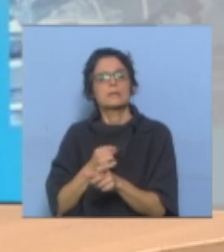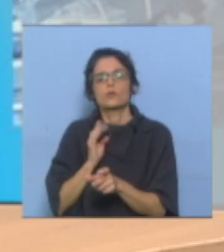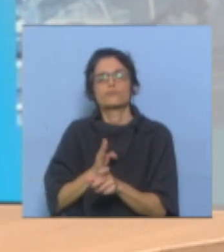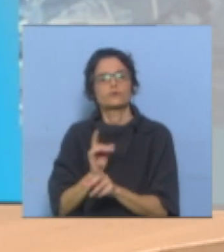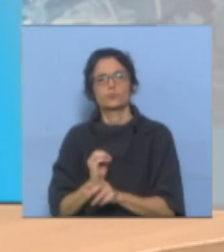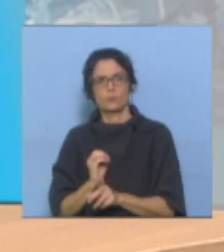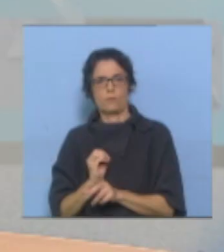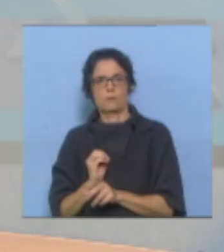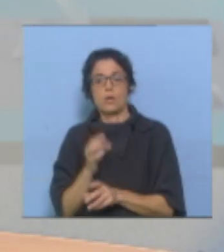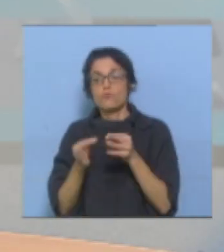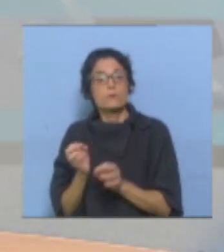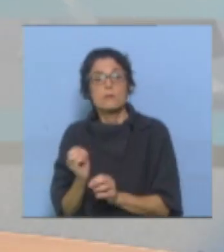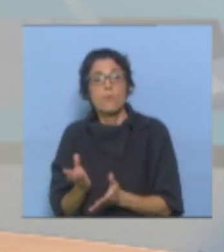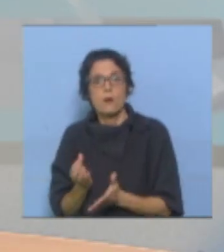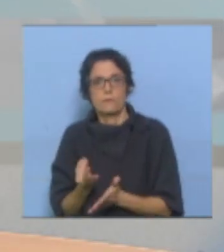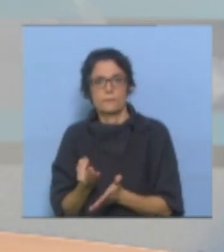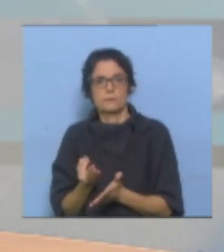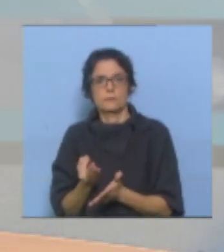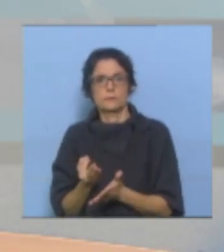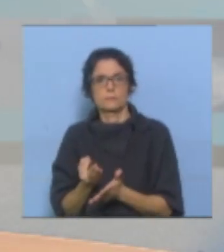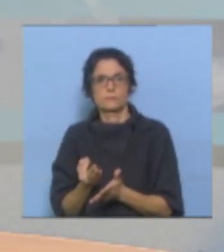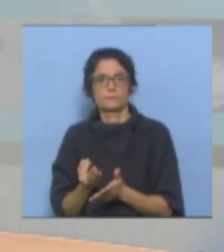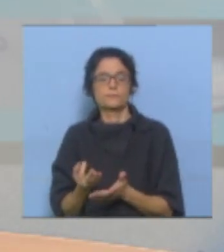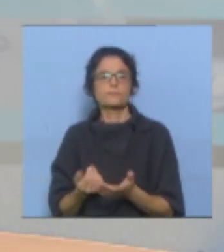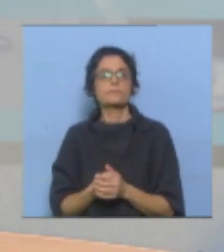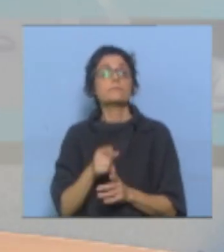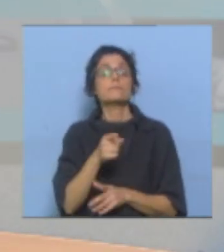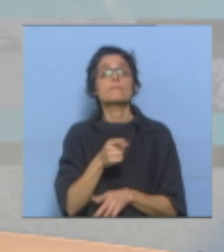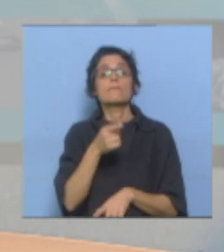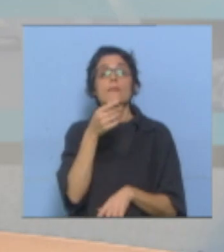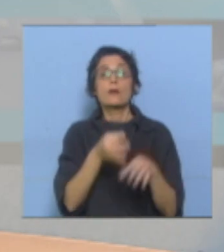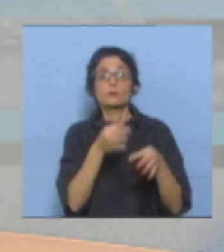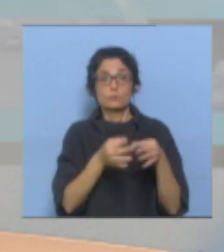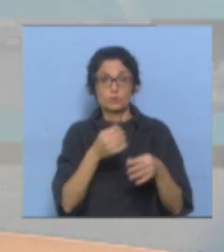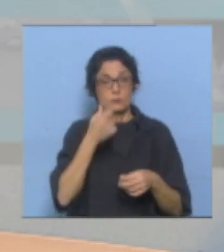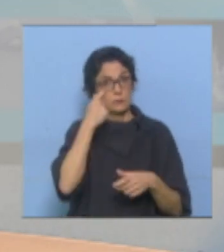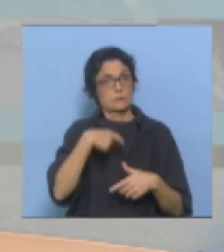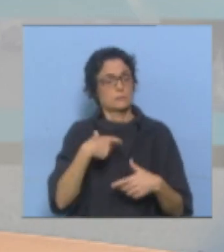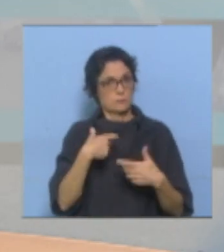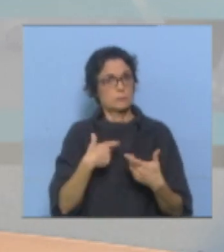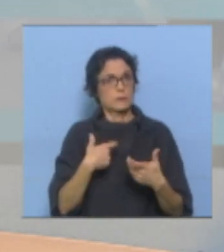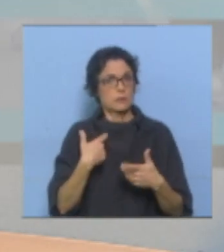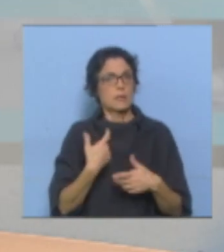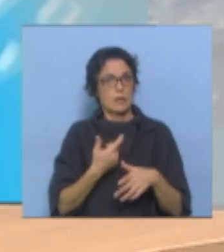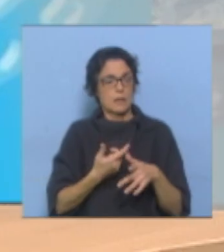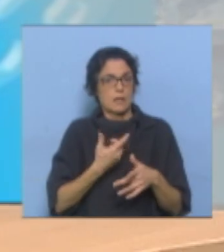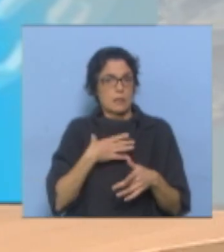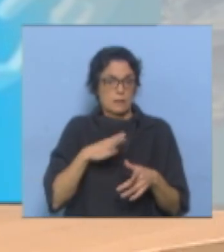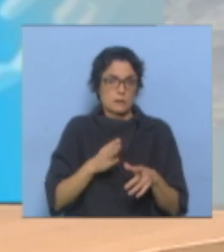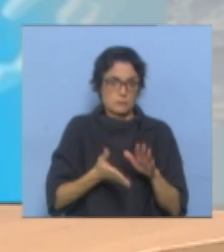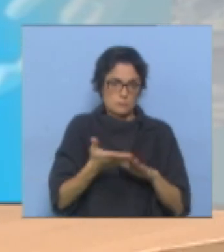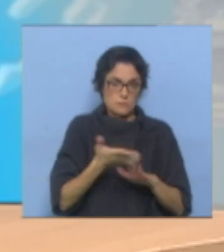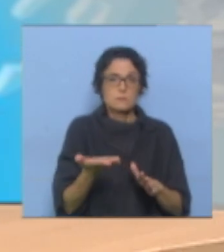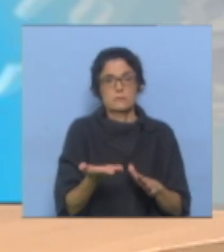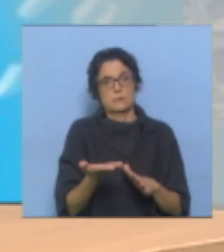Marcelo Rebelo de Sousa, na abertura do ano judicial, dizia que a justiça humana não seja tão lenta como a divina. Não é? Exatamente. O Presidente tem tido